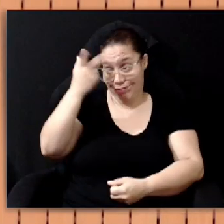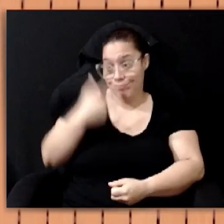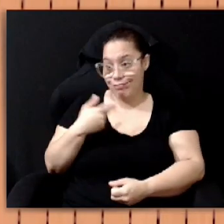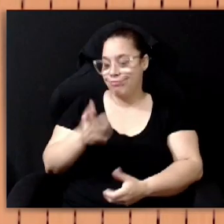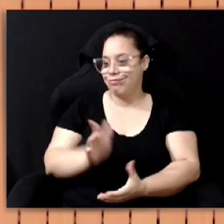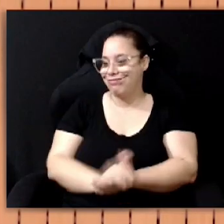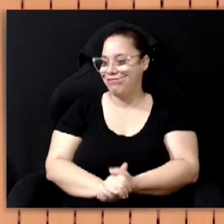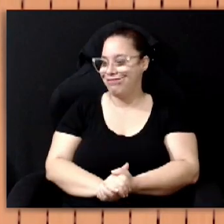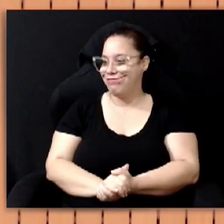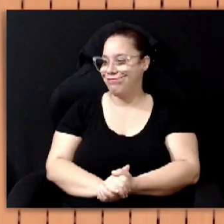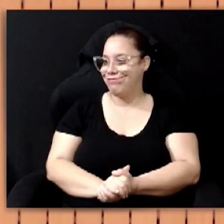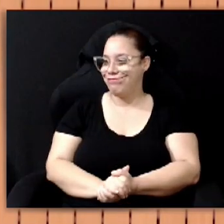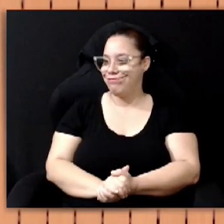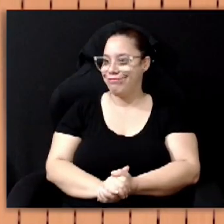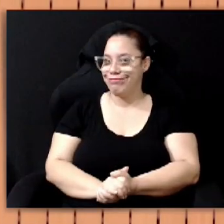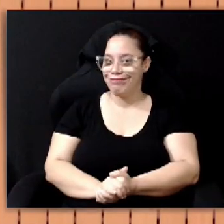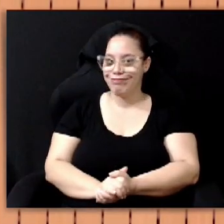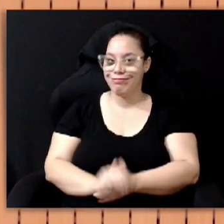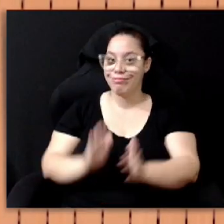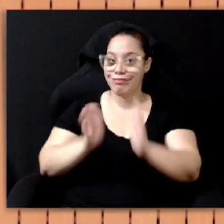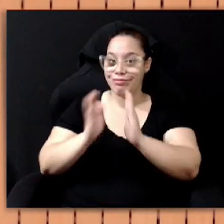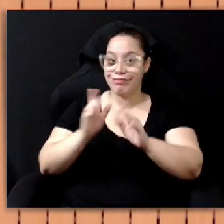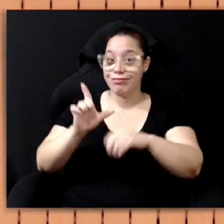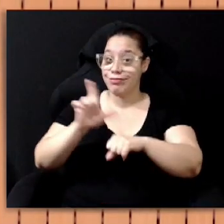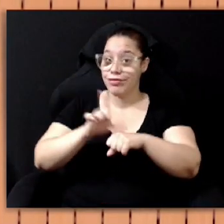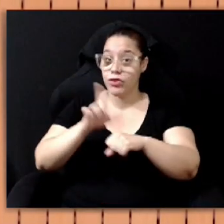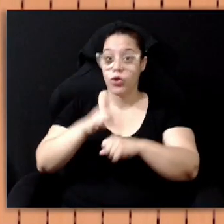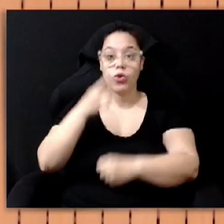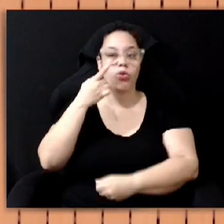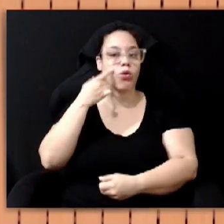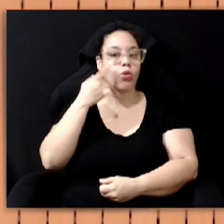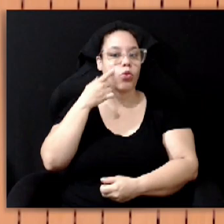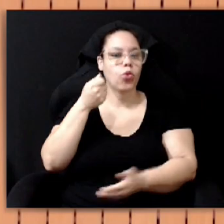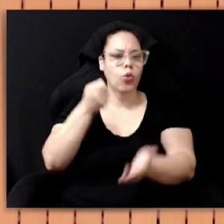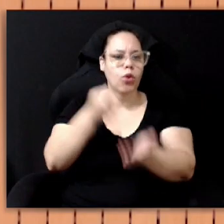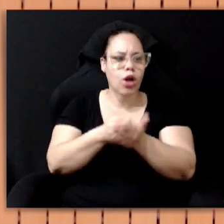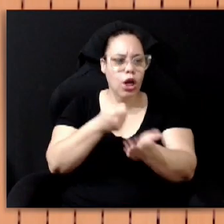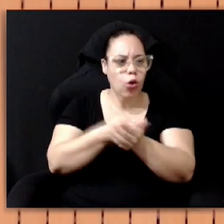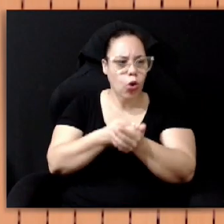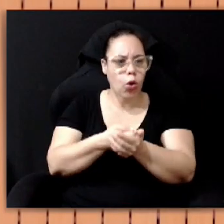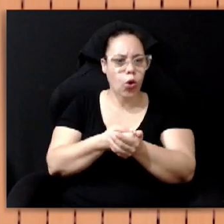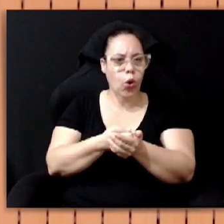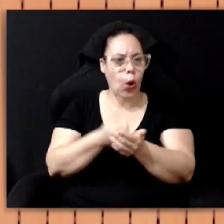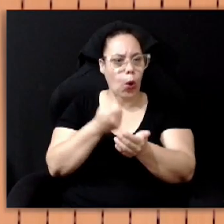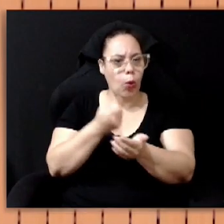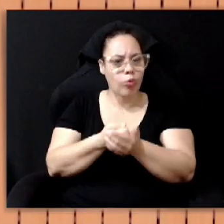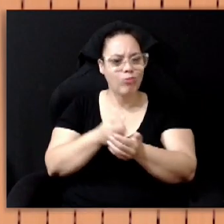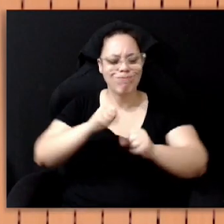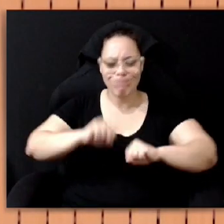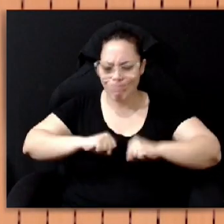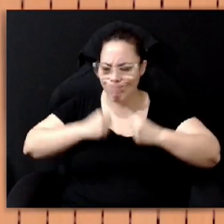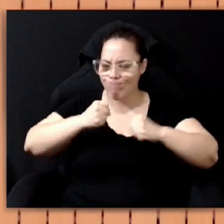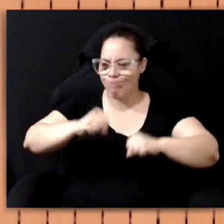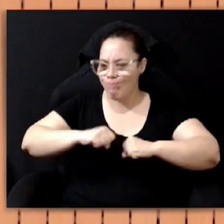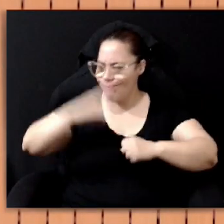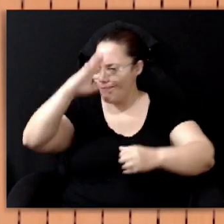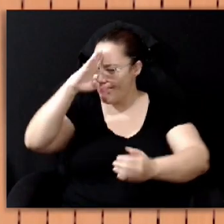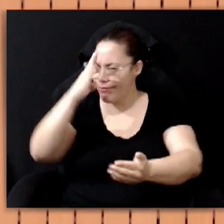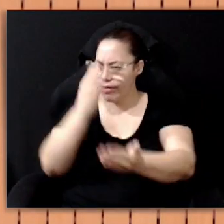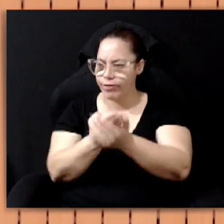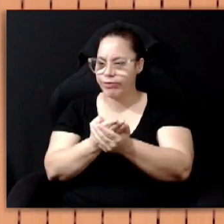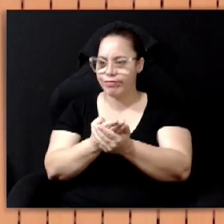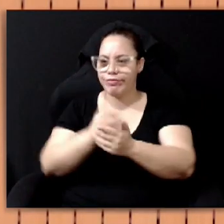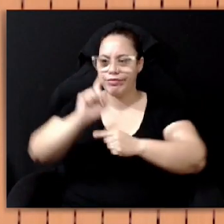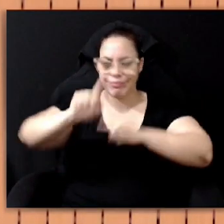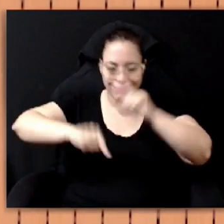do período que eu fico ali na loja, e eu vejo como que ela cobra, como que ela é dedicada, e acredito que esse seja o sucesso,